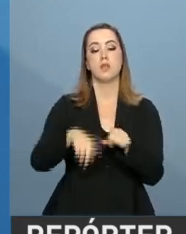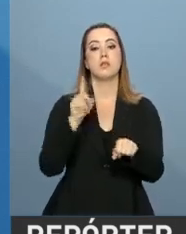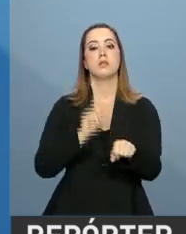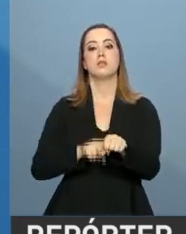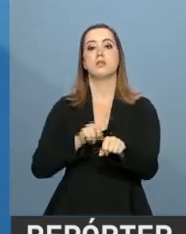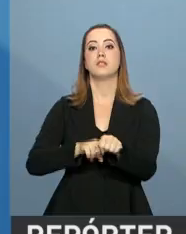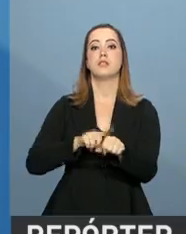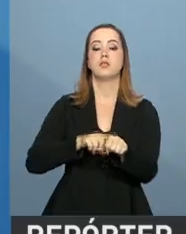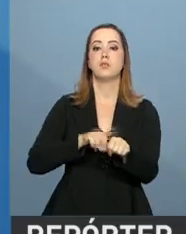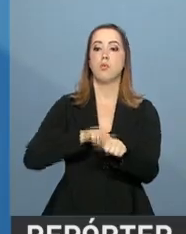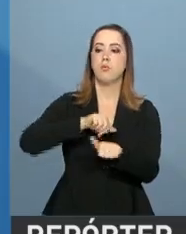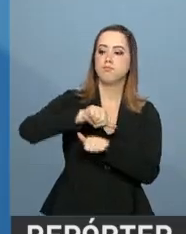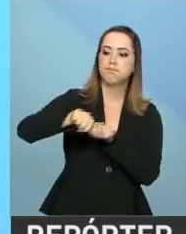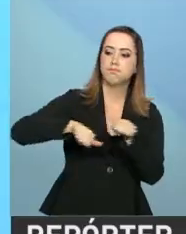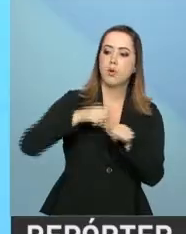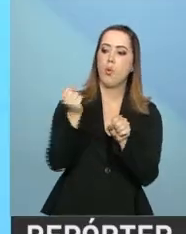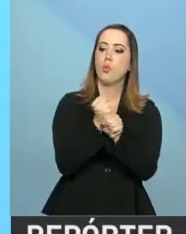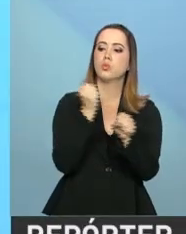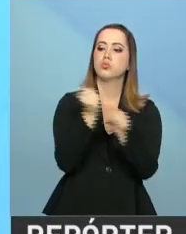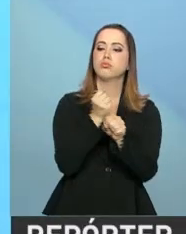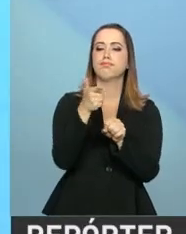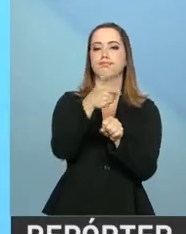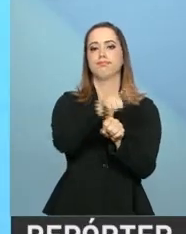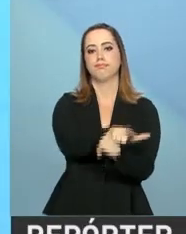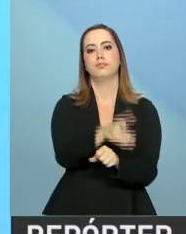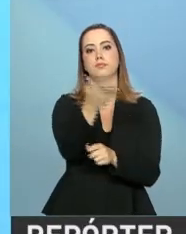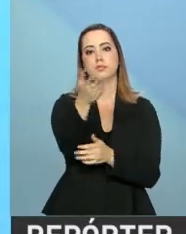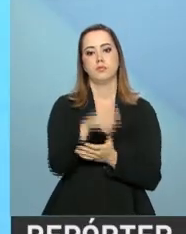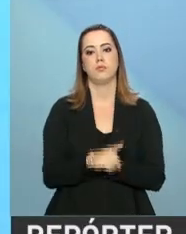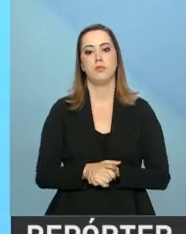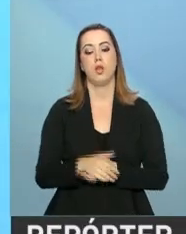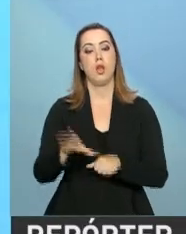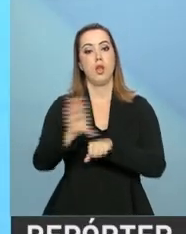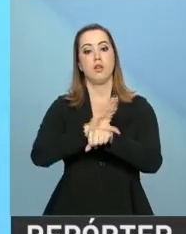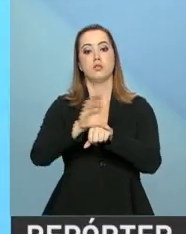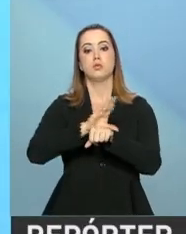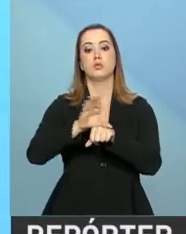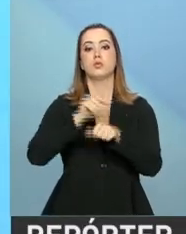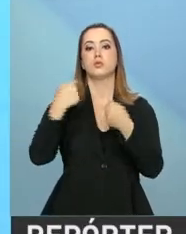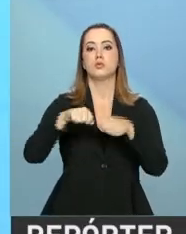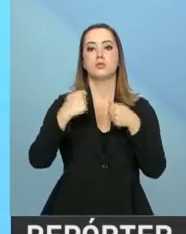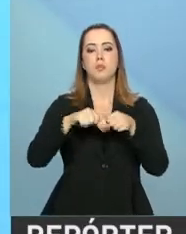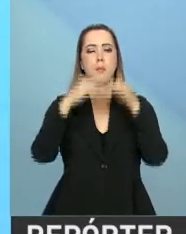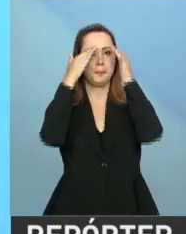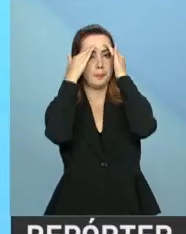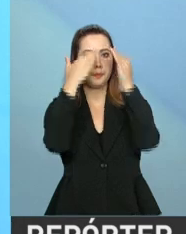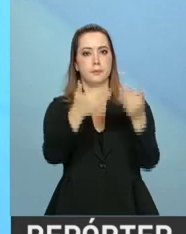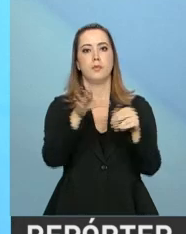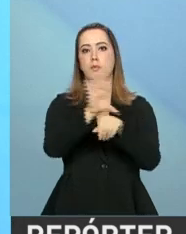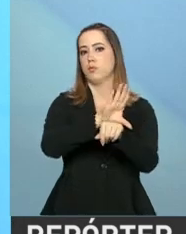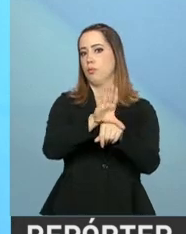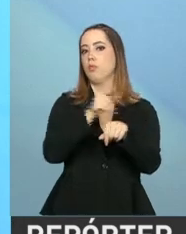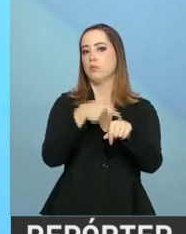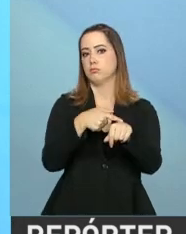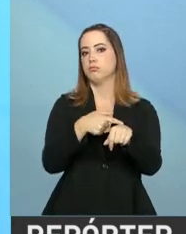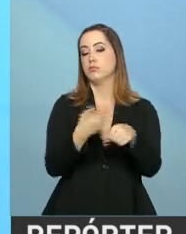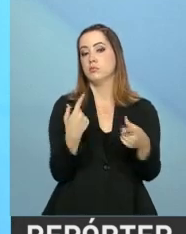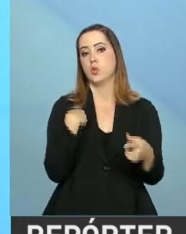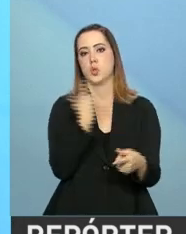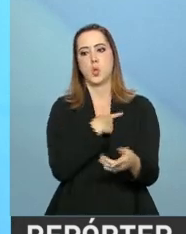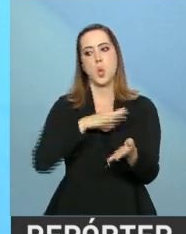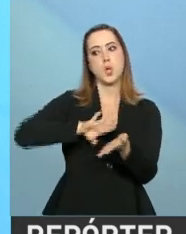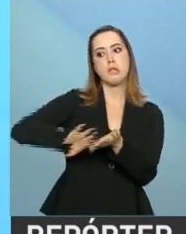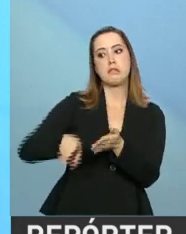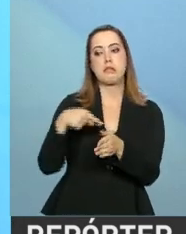de reconstrução nacional. Então, a Constituição é que tem que ser altamente prezável. Nós não podemos sair